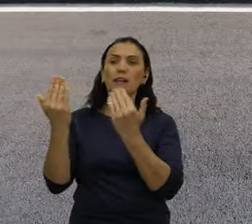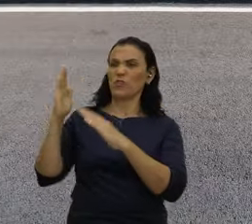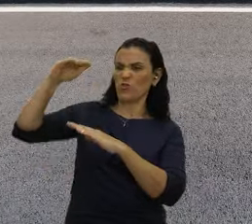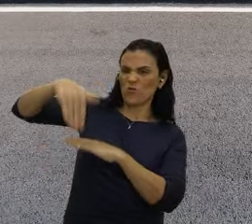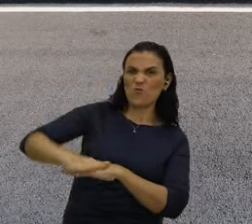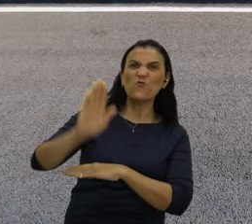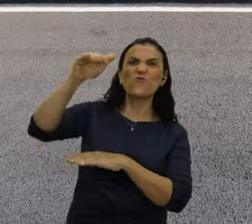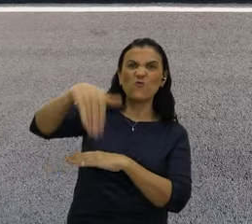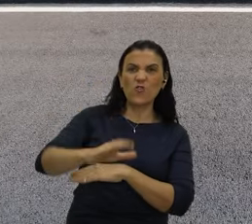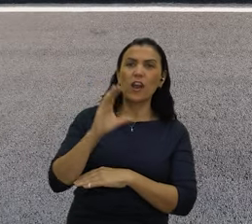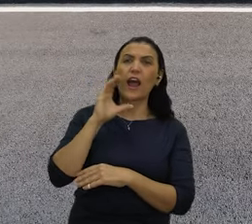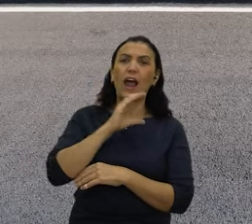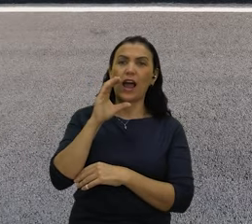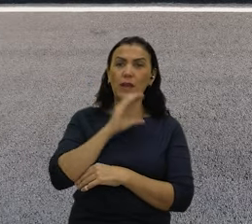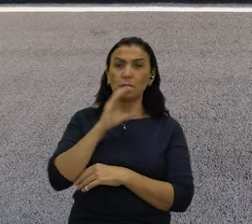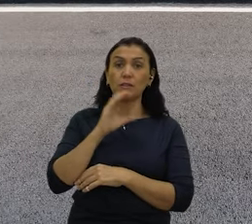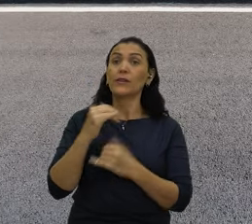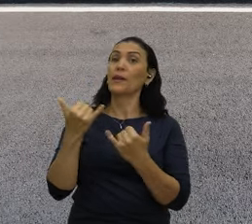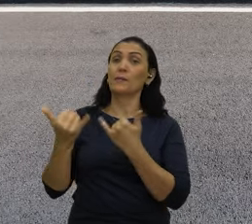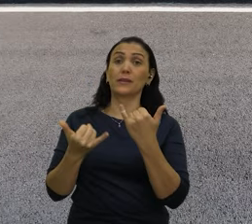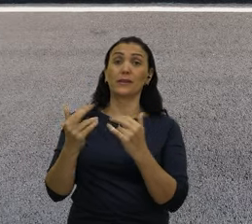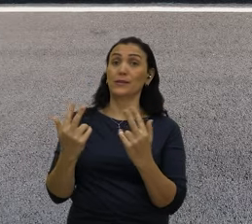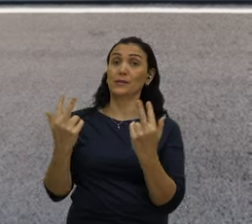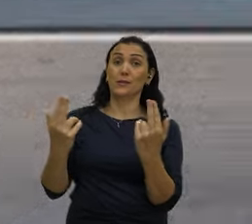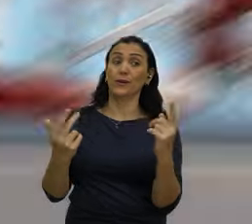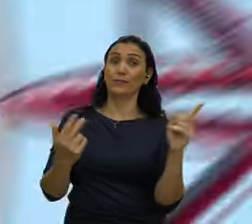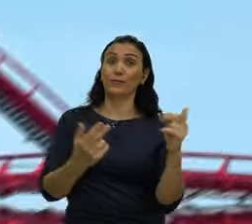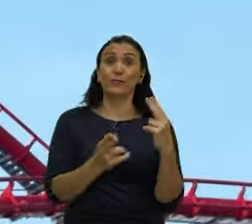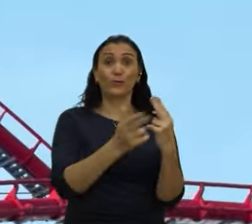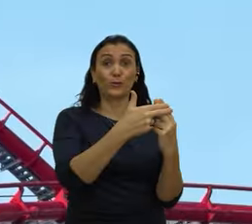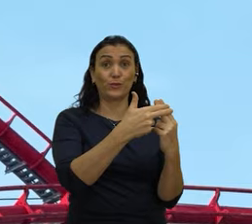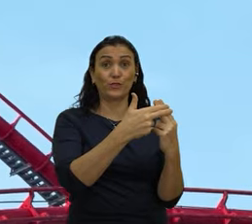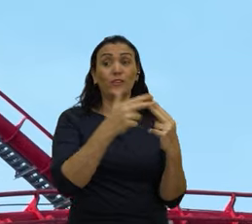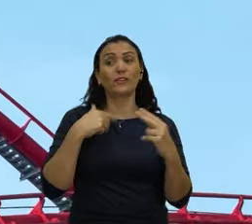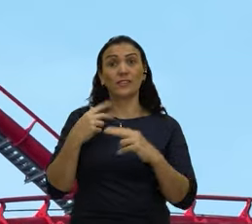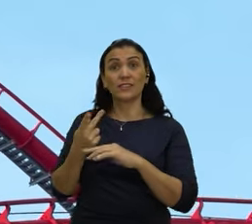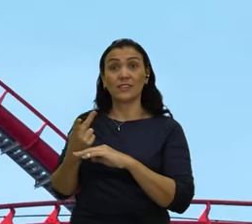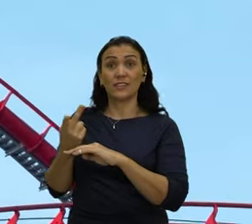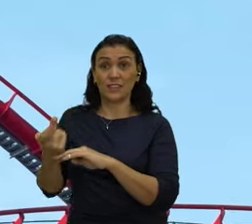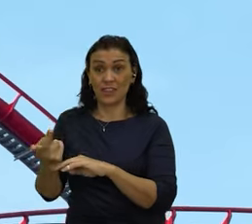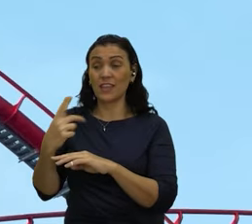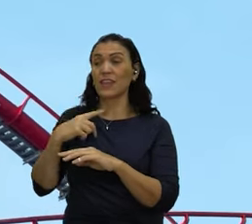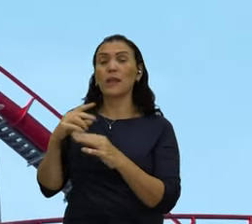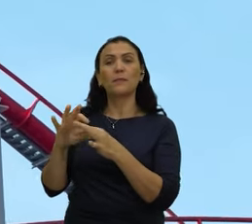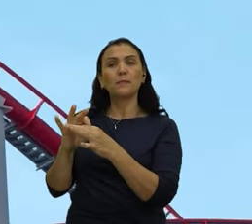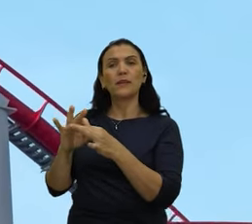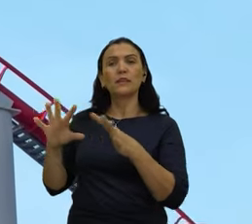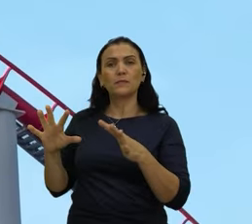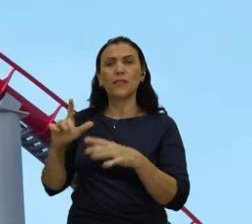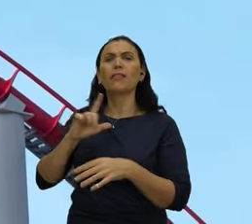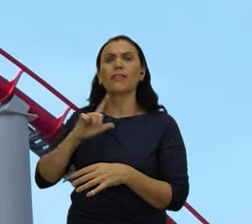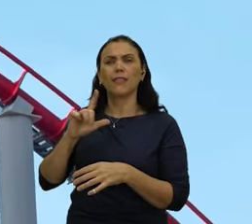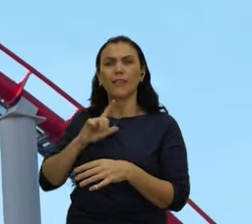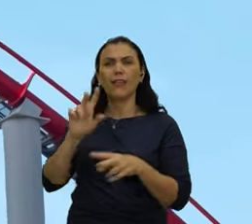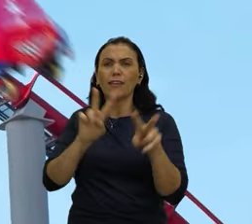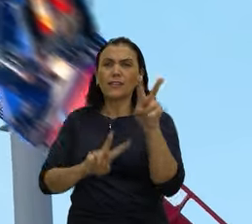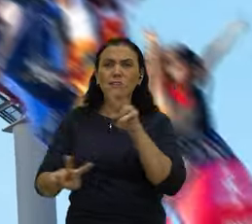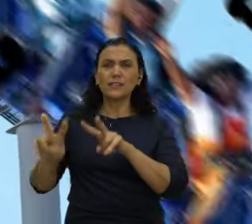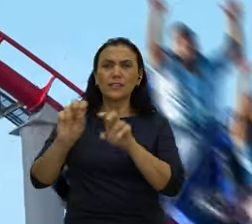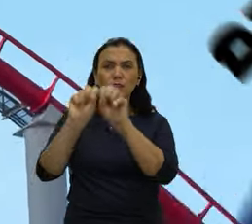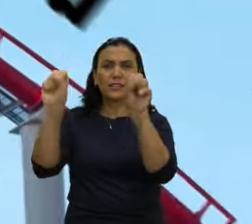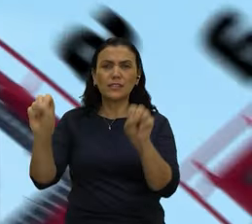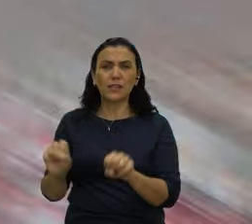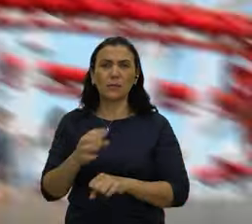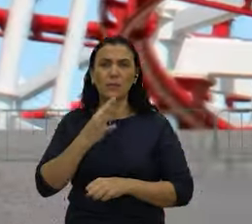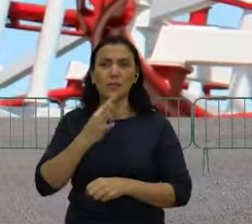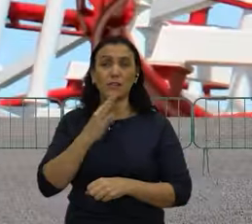montanha-russa. Mas assim como a roda gigante, é brinquedo do mesmo jeito. Diverte quem procura e ainda permite que todo mundo tenha uma visão ampla